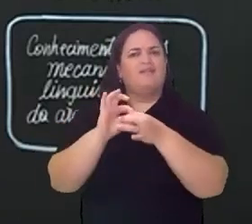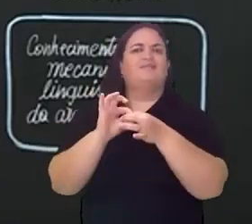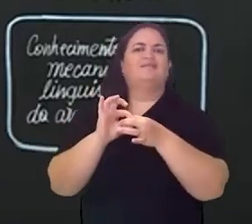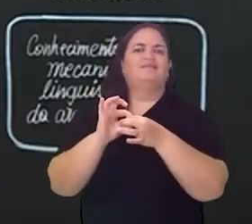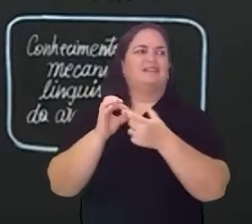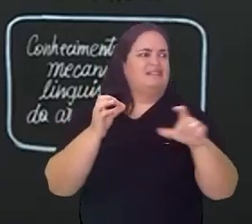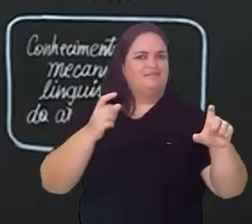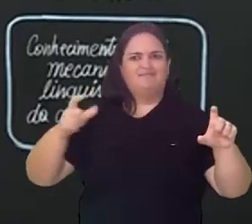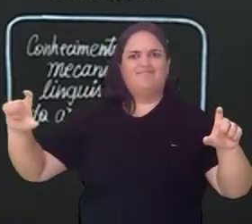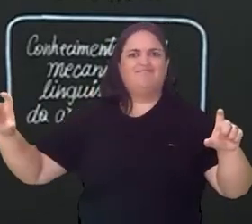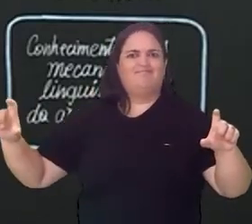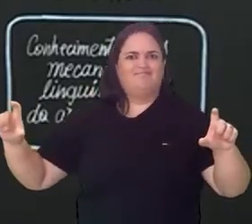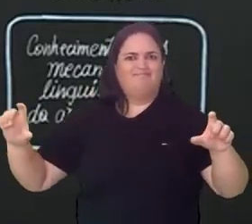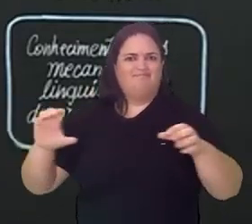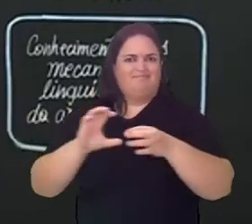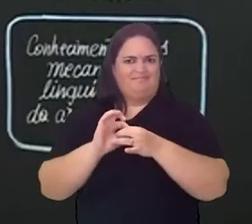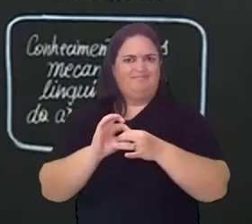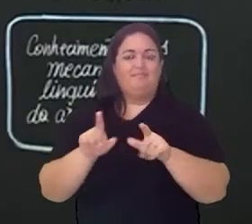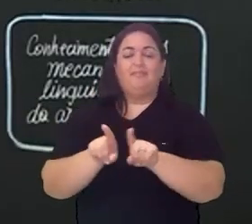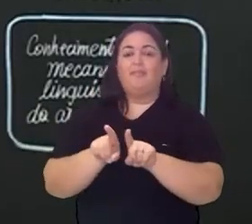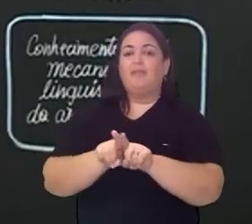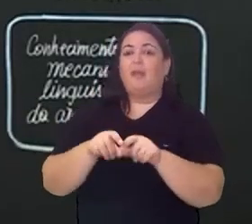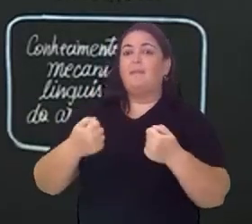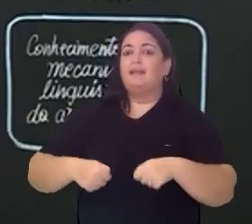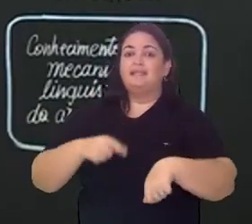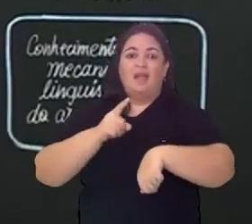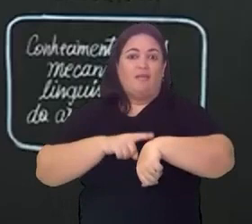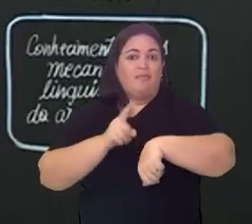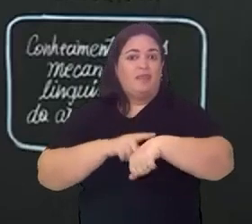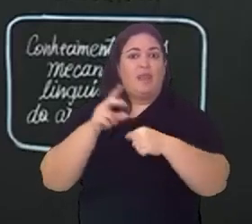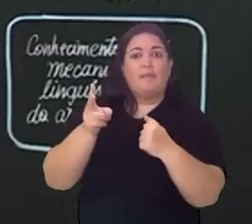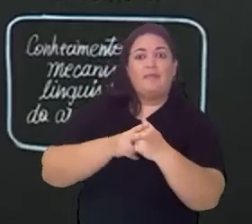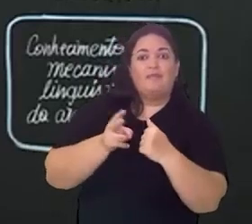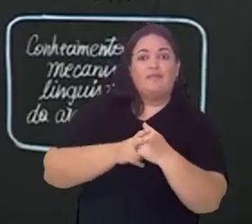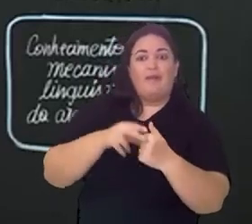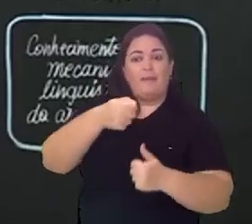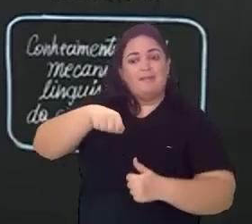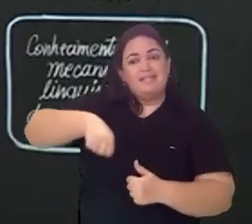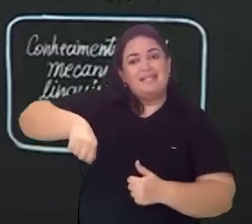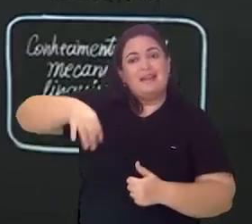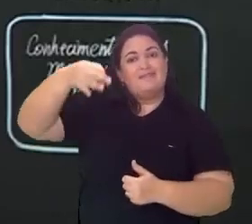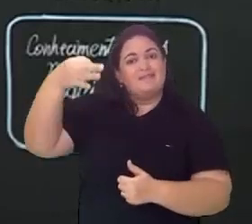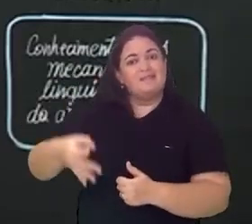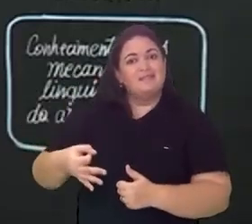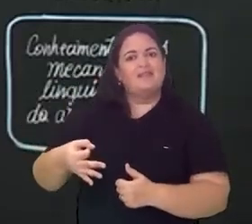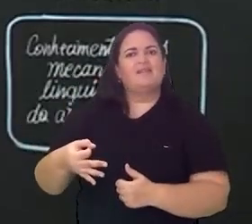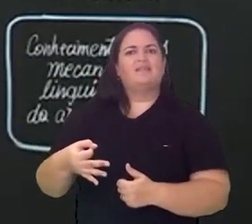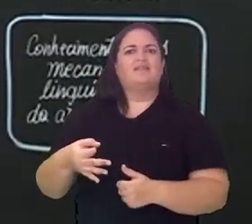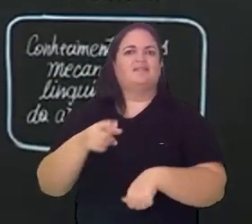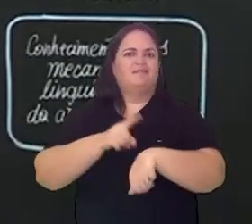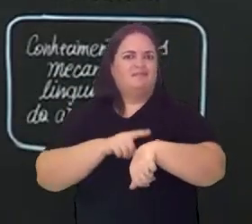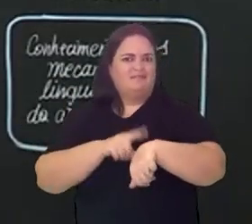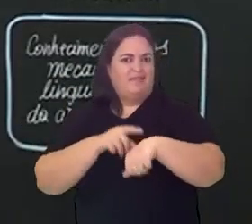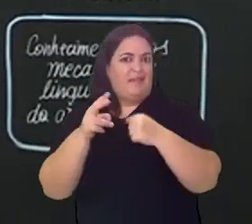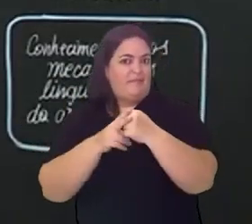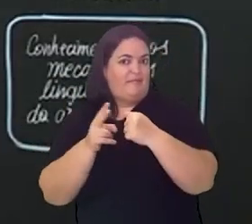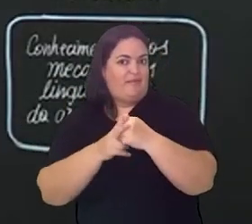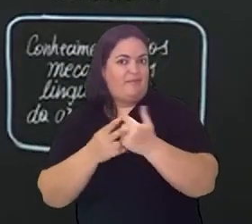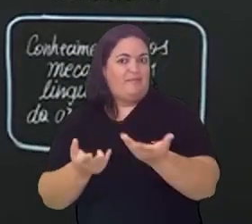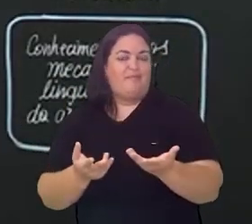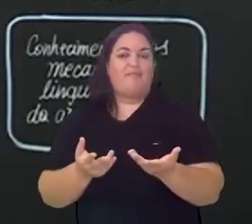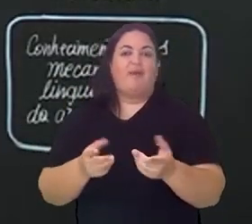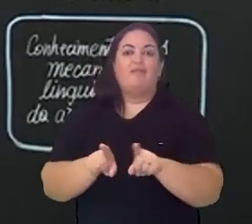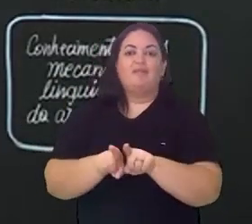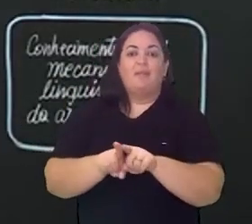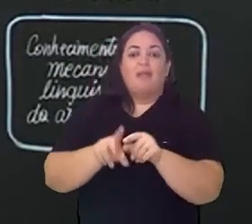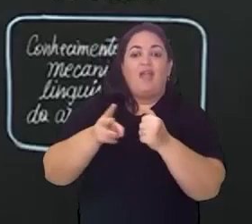de uma oração. Além disso, eu vou precisar dominar os tempos verbais, escrever de forma correta os tempos verbais, os